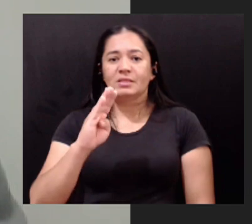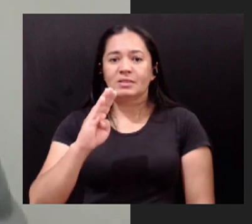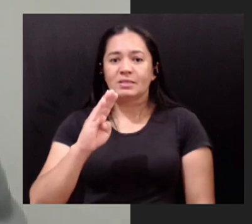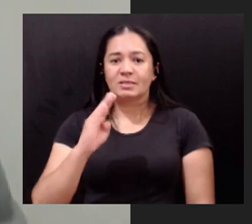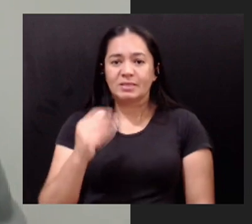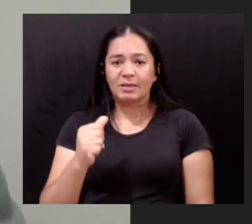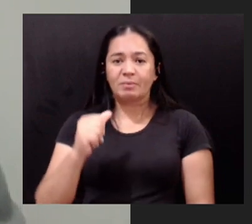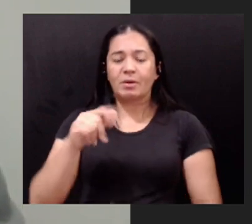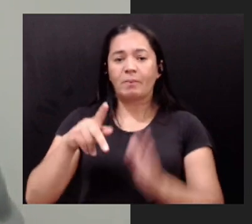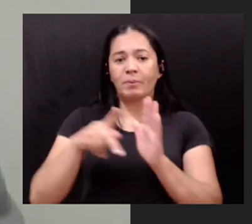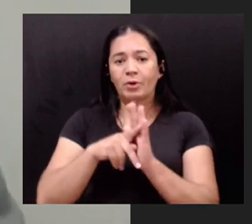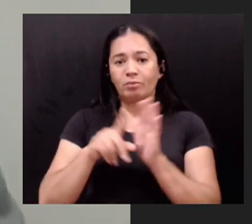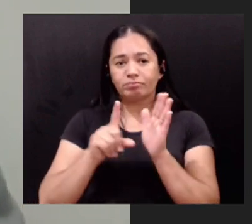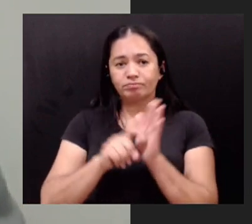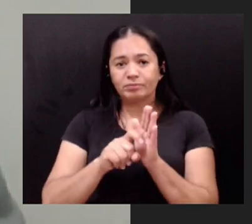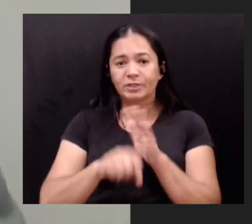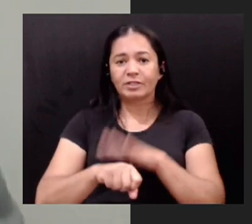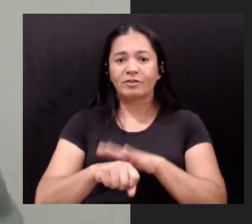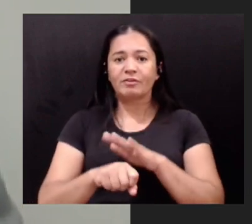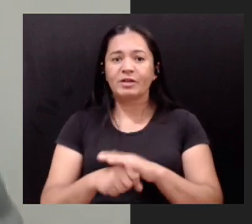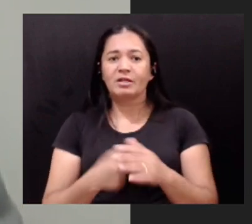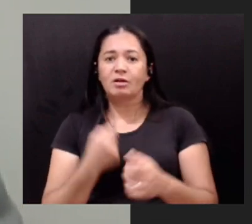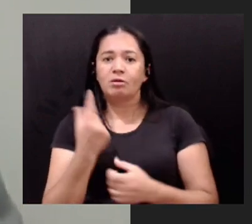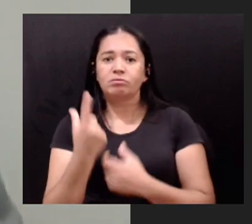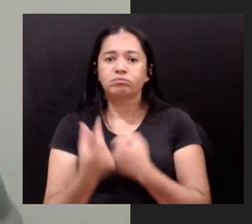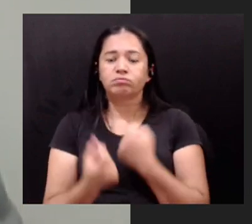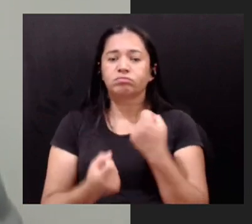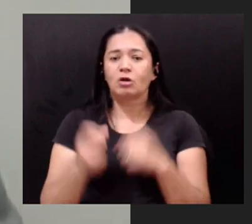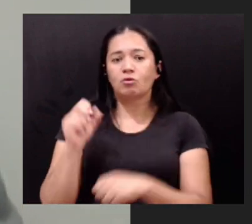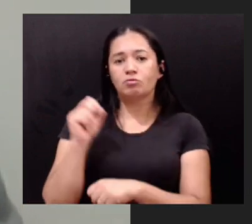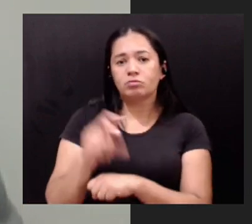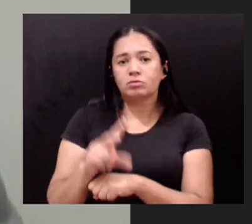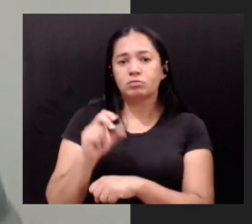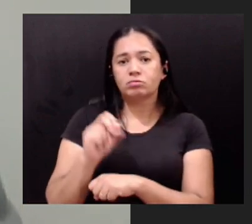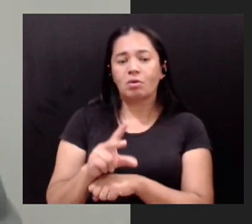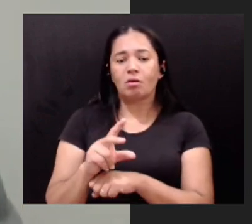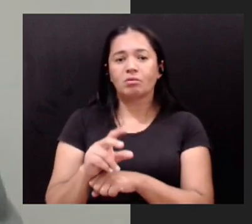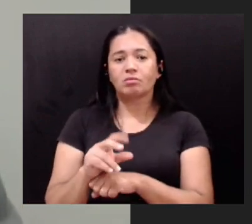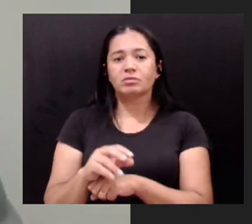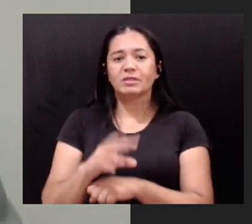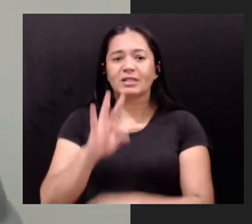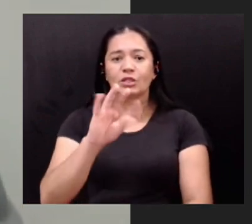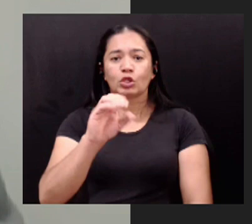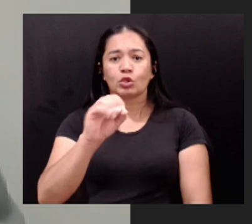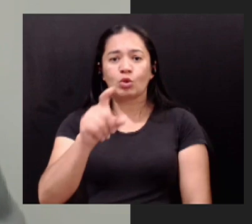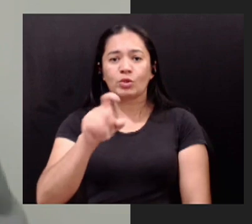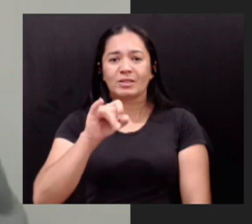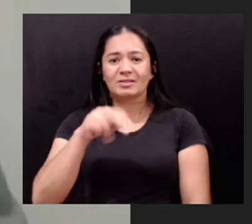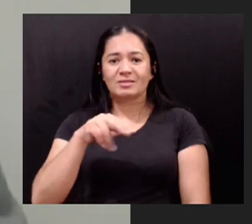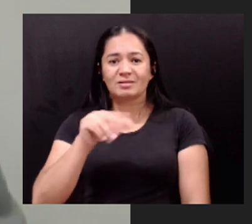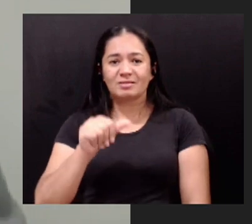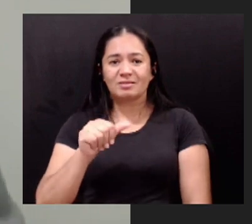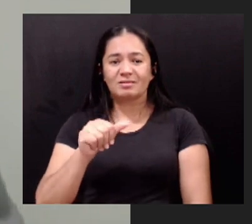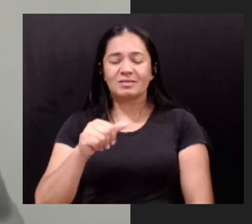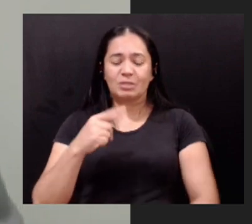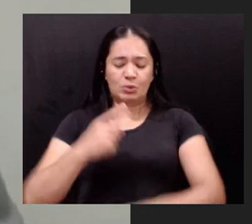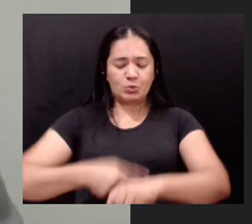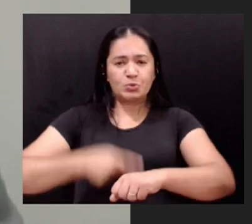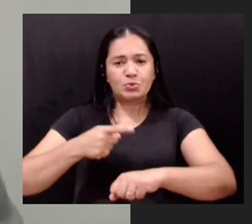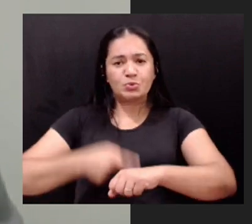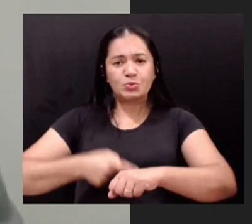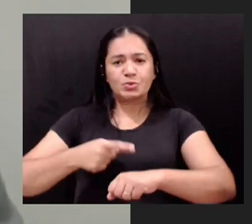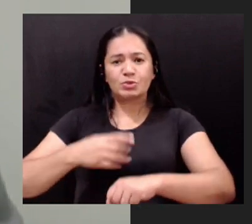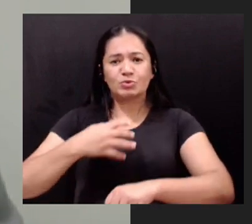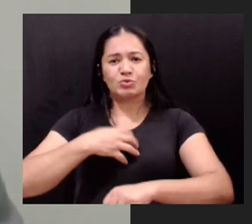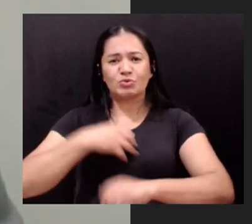produzem algumas toxinas, né? E essas toxinas ali causando lesão de forma crônica pode levar